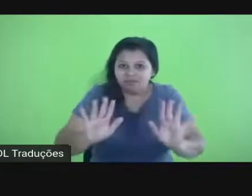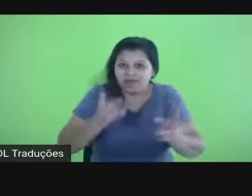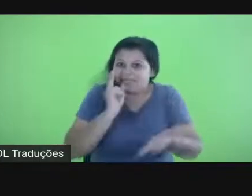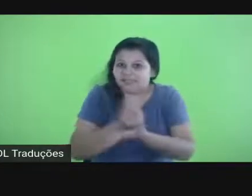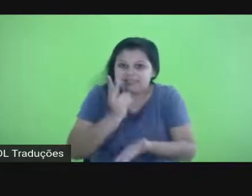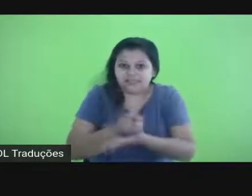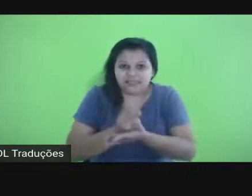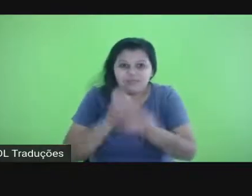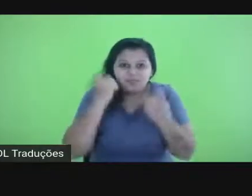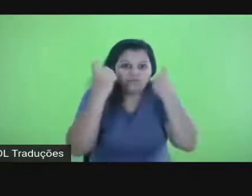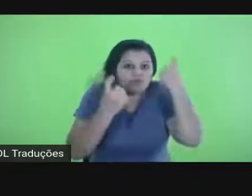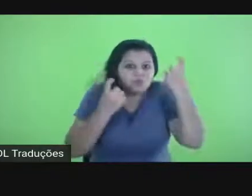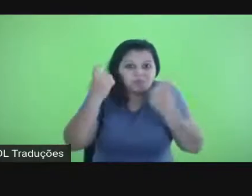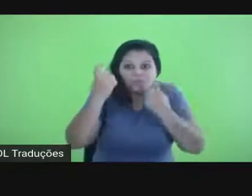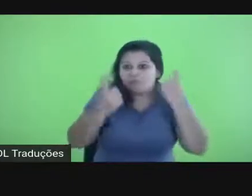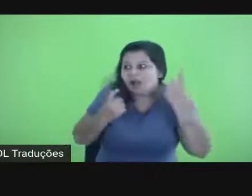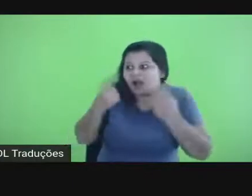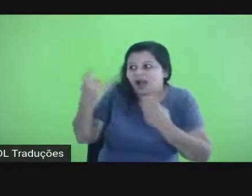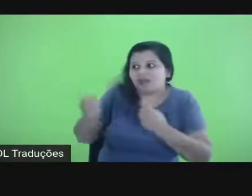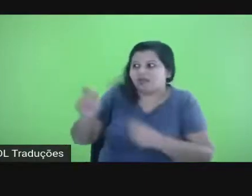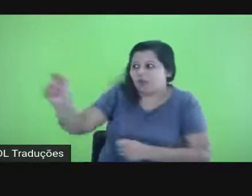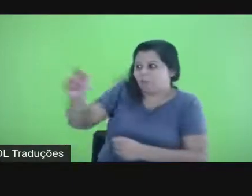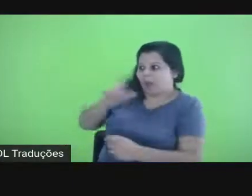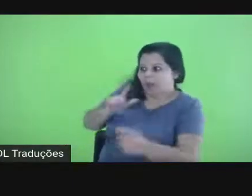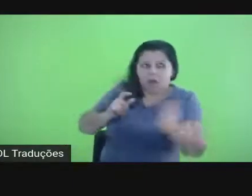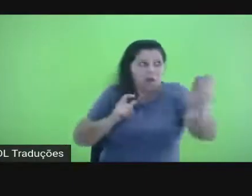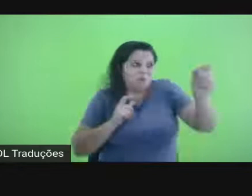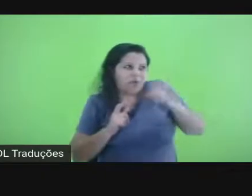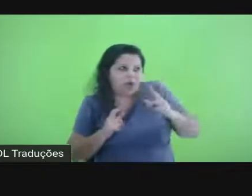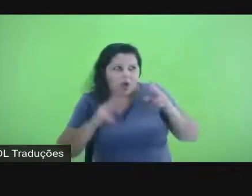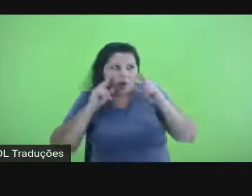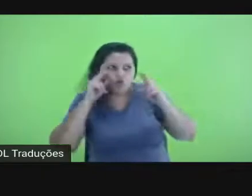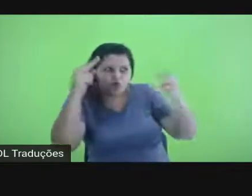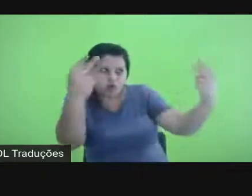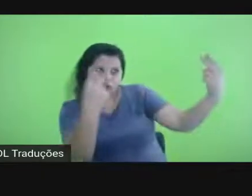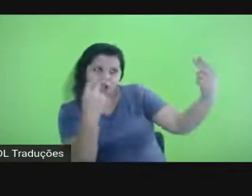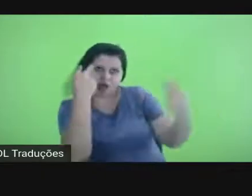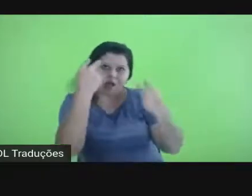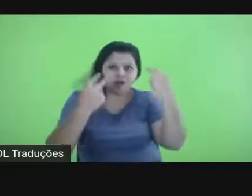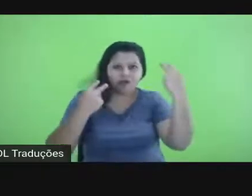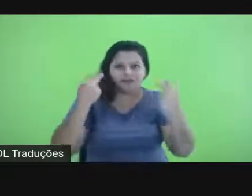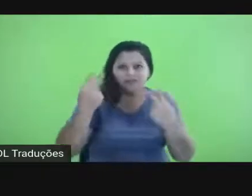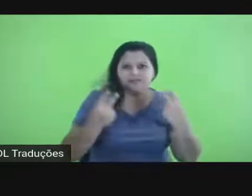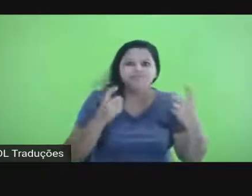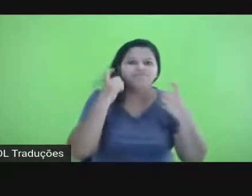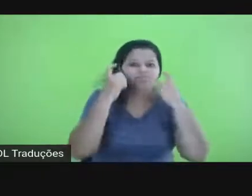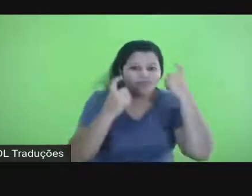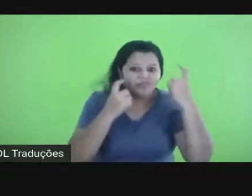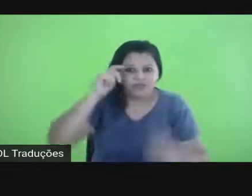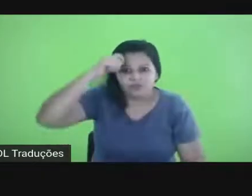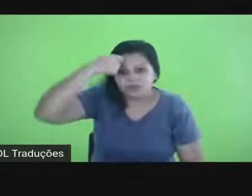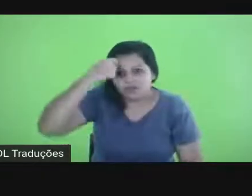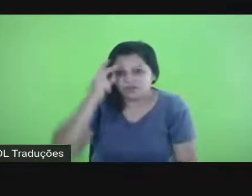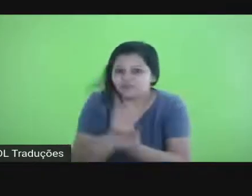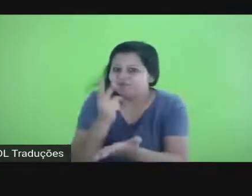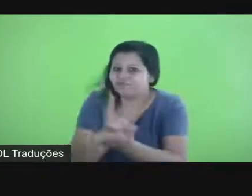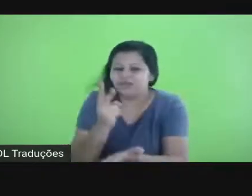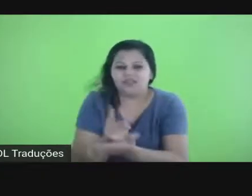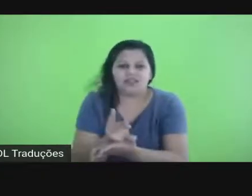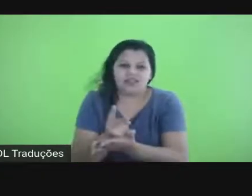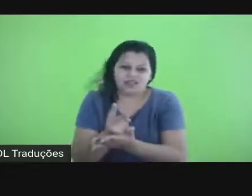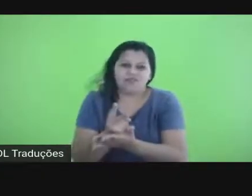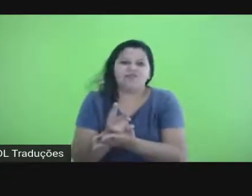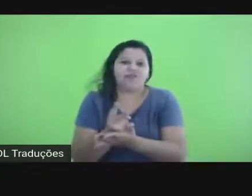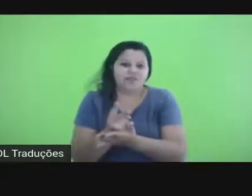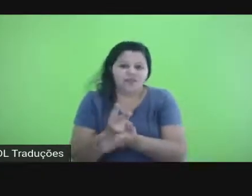dos espaços elitizados, assim como ela vai estar localizada dentro da cidade nos nichos que essa